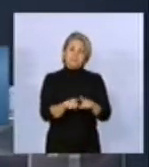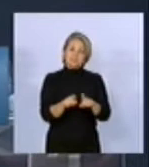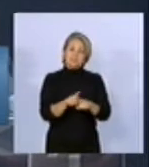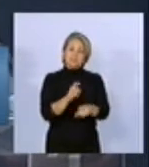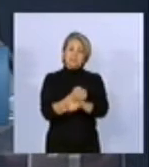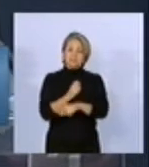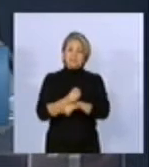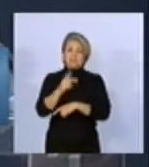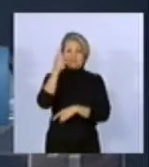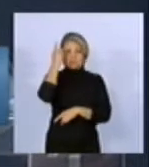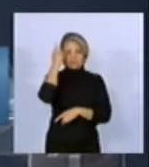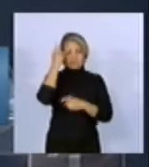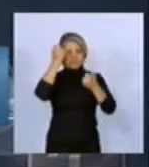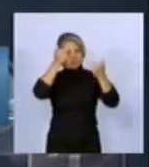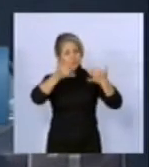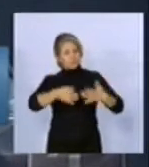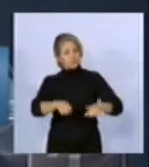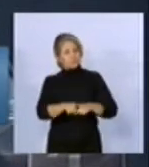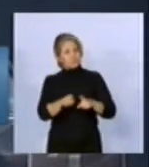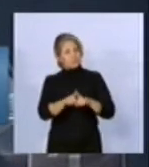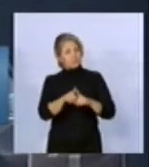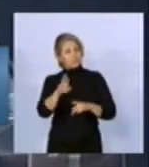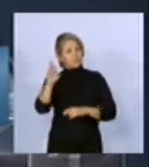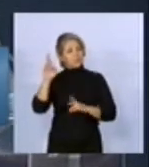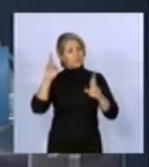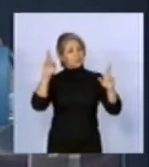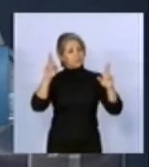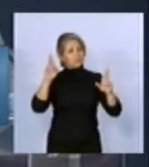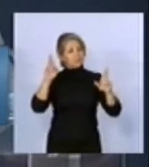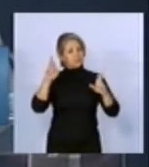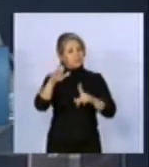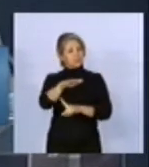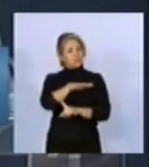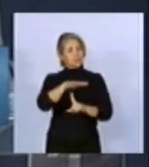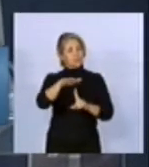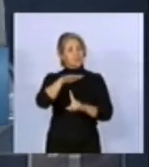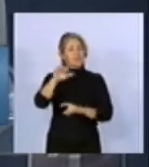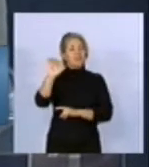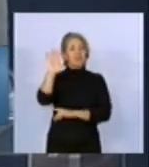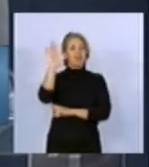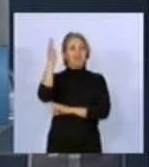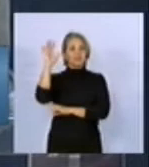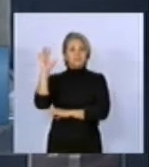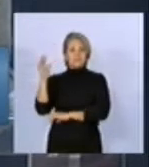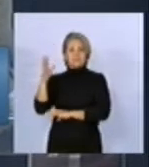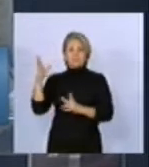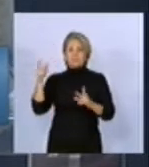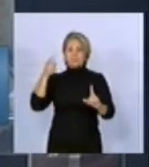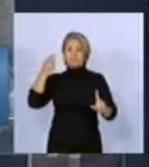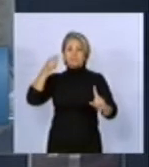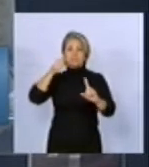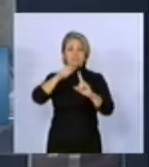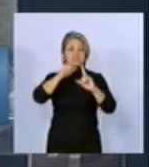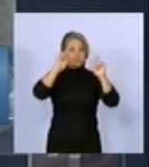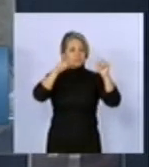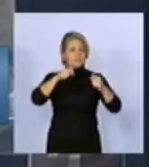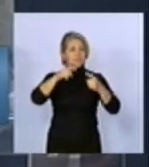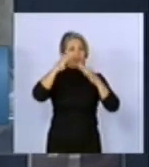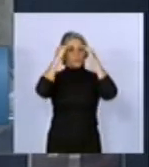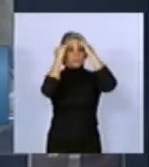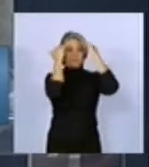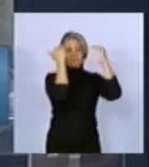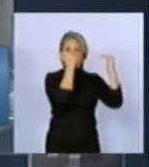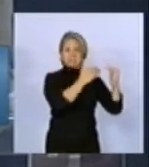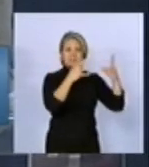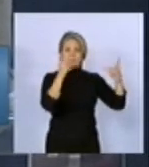bem colocou o representante do Ministério do meio ambiente né que essas diretivas vem sendo cumpridas